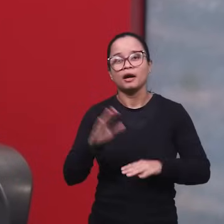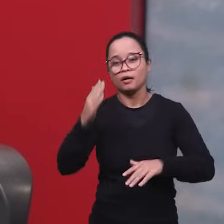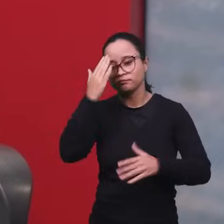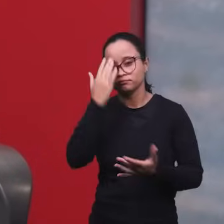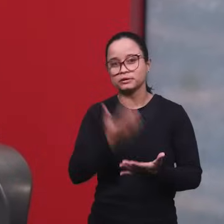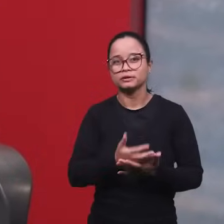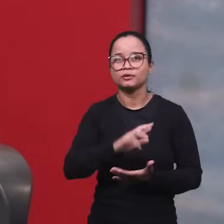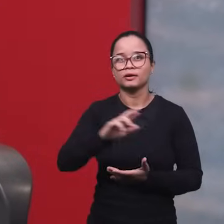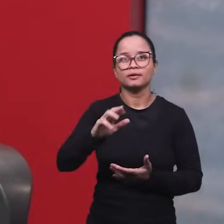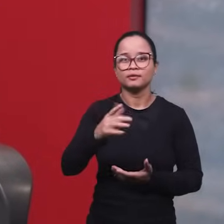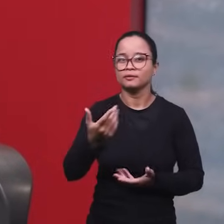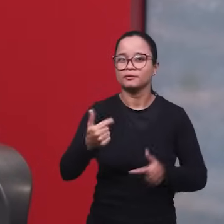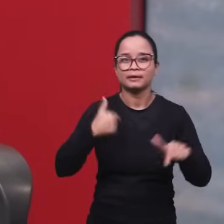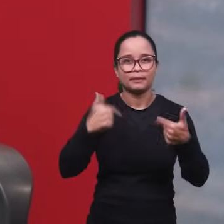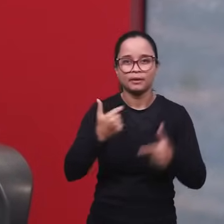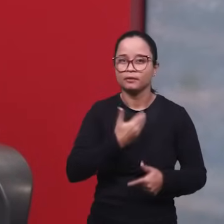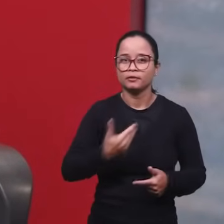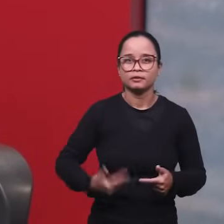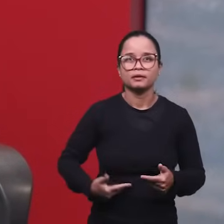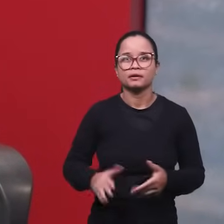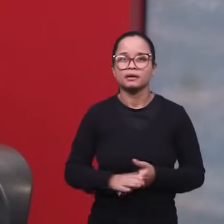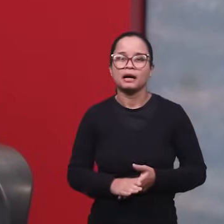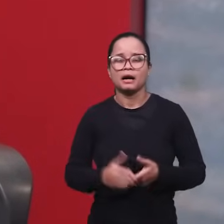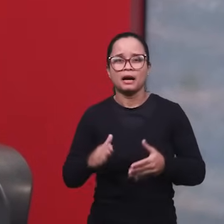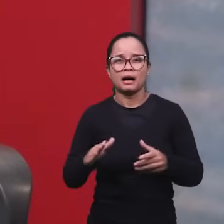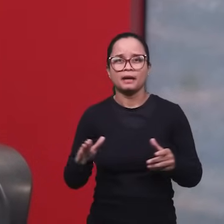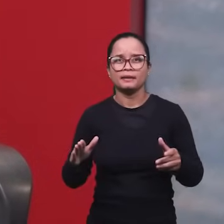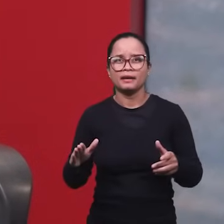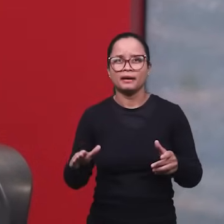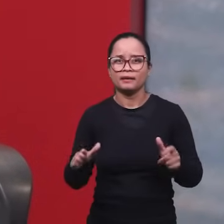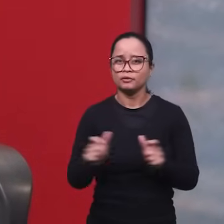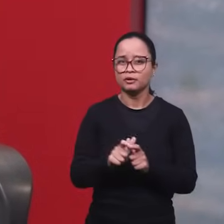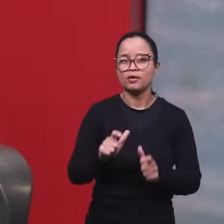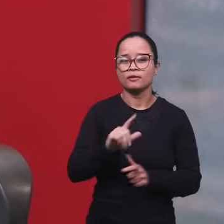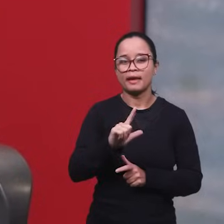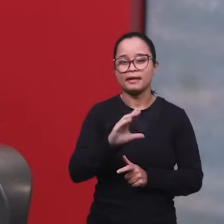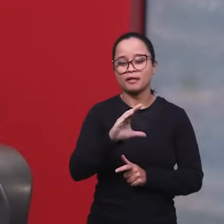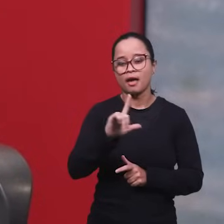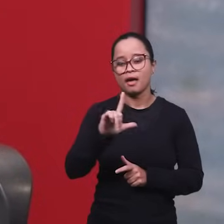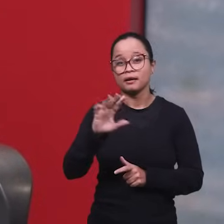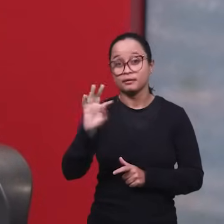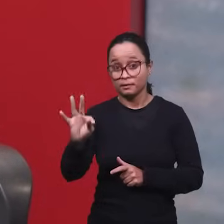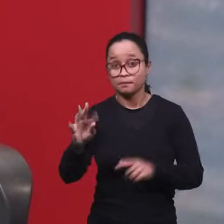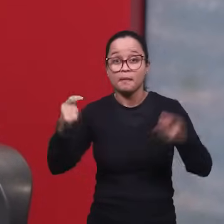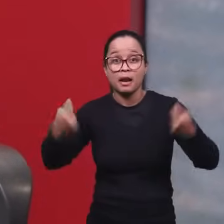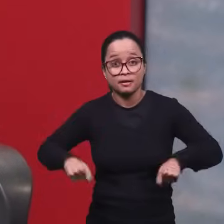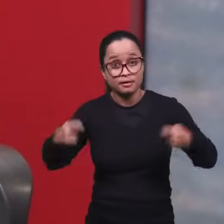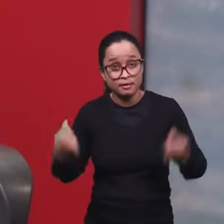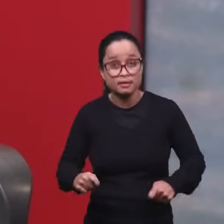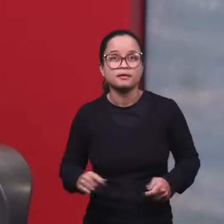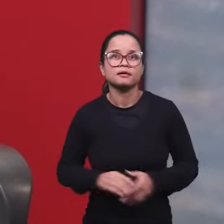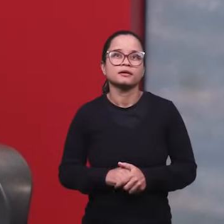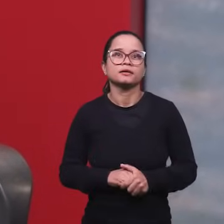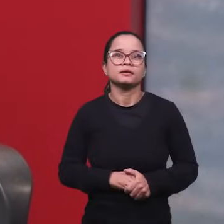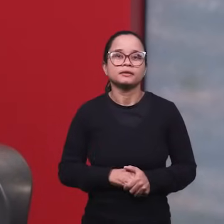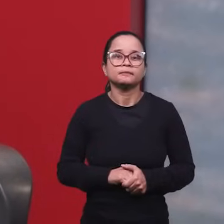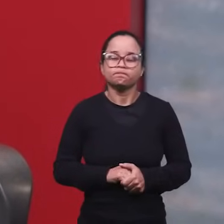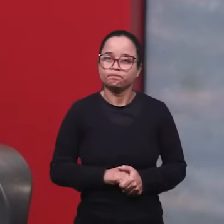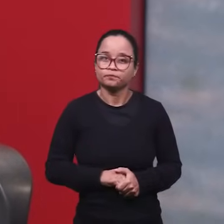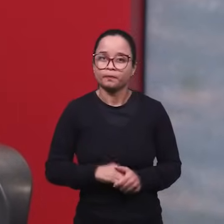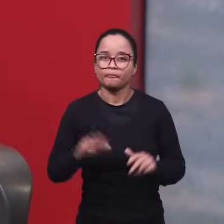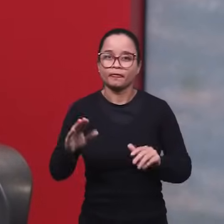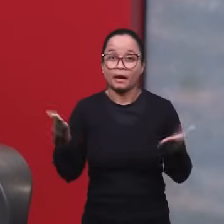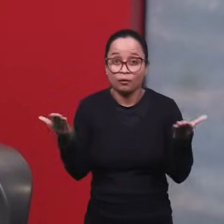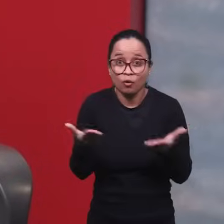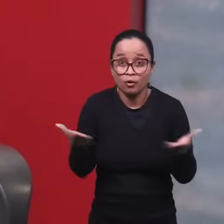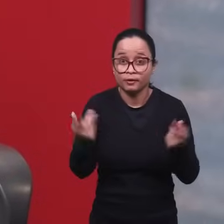servidor público, então a minoria é CLT hoje, então assim, precisa pensar nisso, e não é quando chega no momento de aposentar,